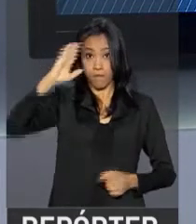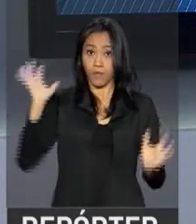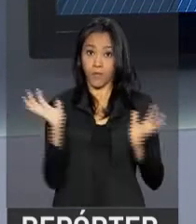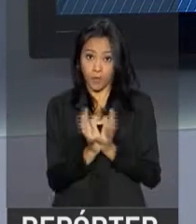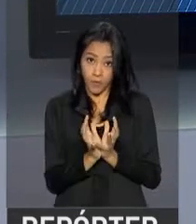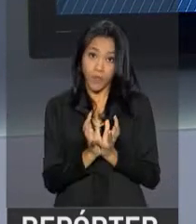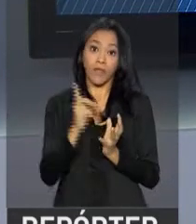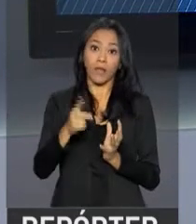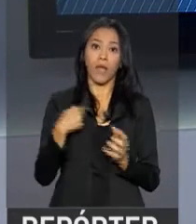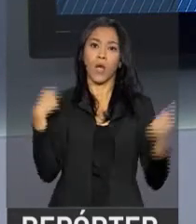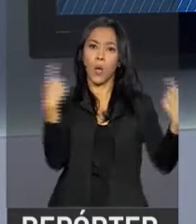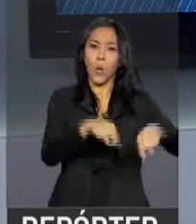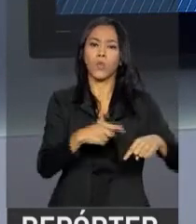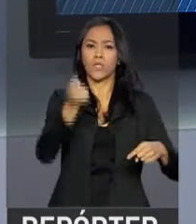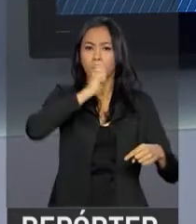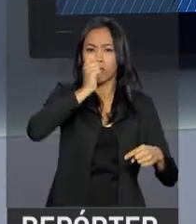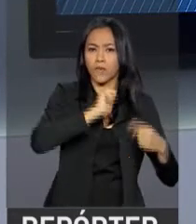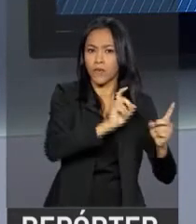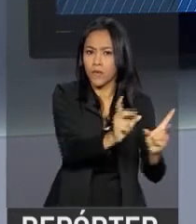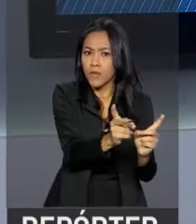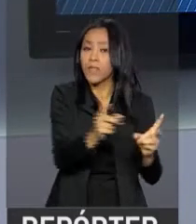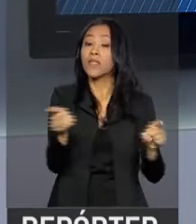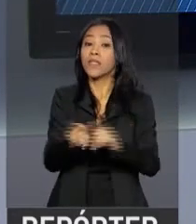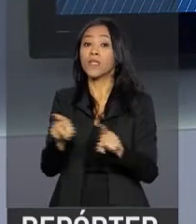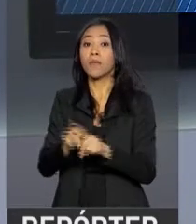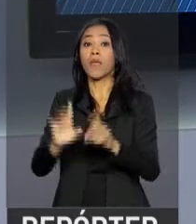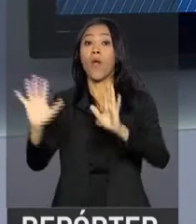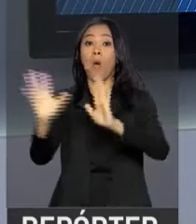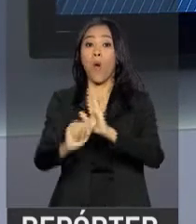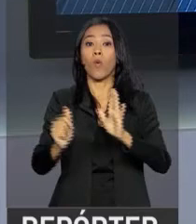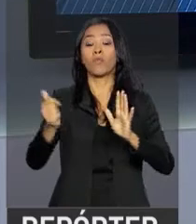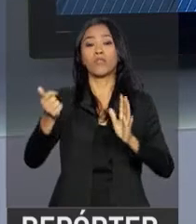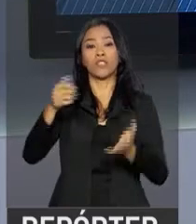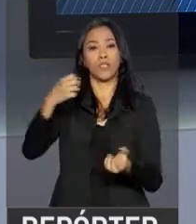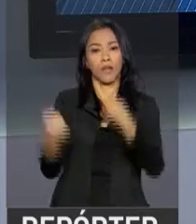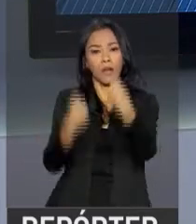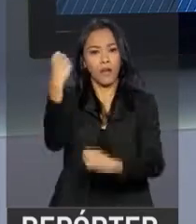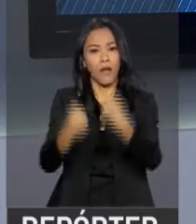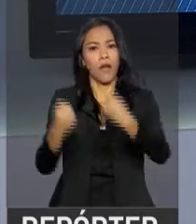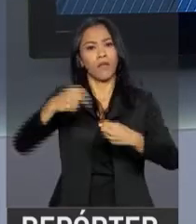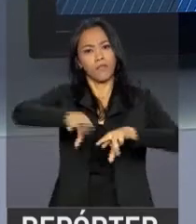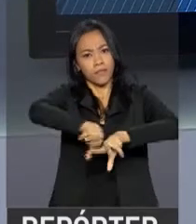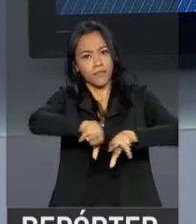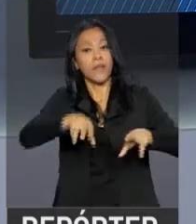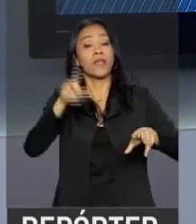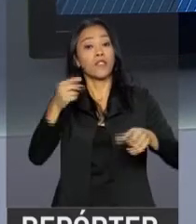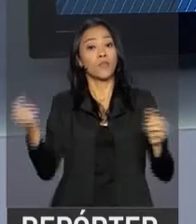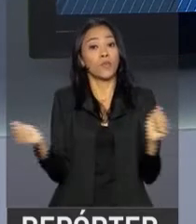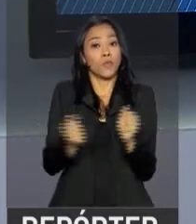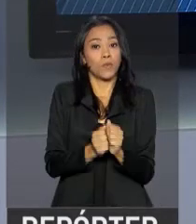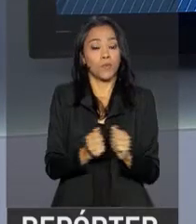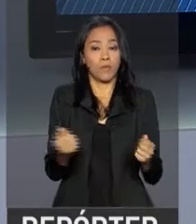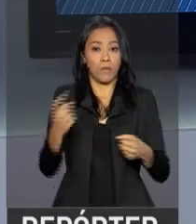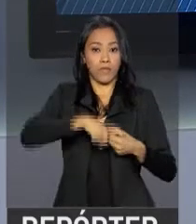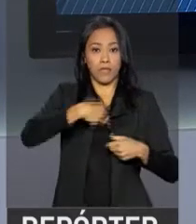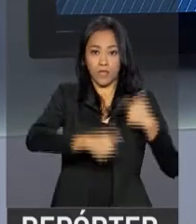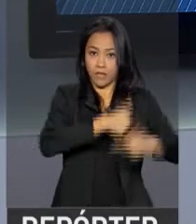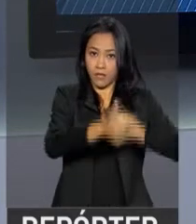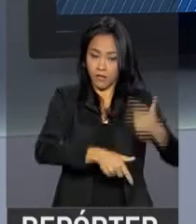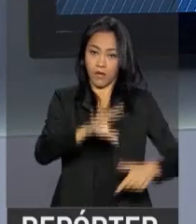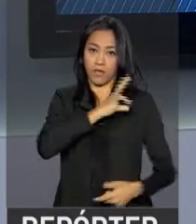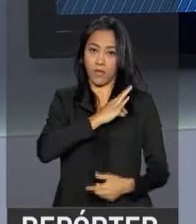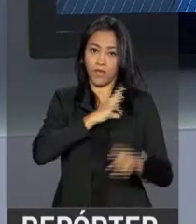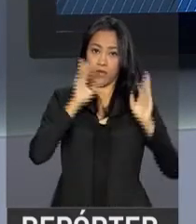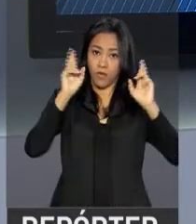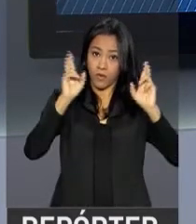drogas armas e roubo de cargas nas rodovias federais do rio de janeiro em uma operação conjunta com a polícia rodoviária federal a